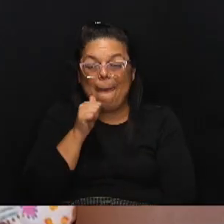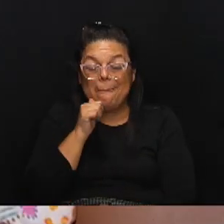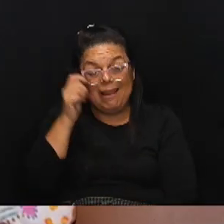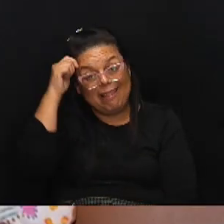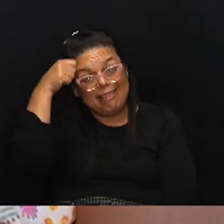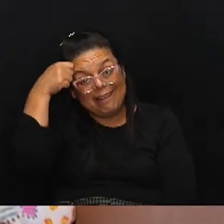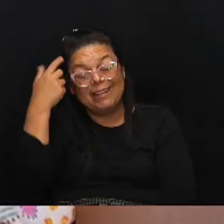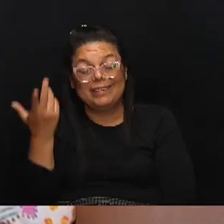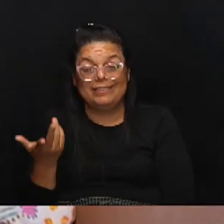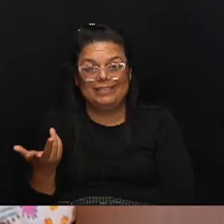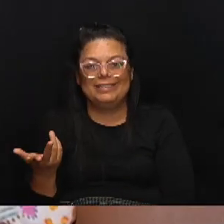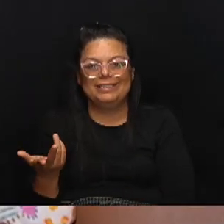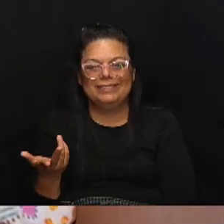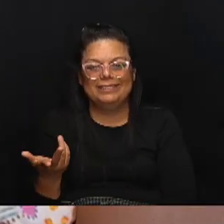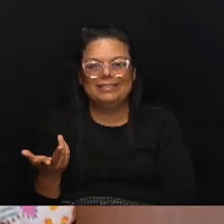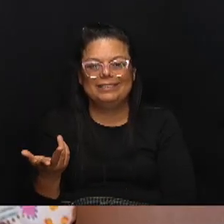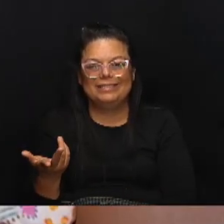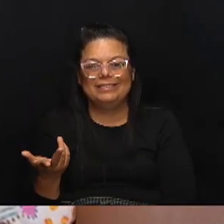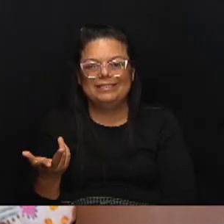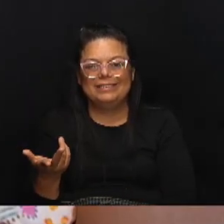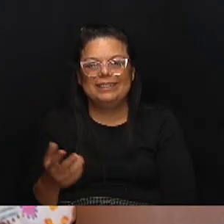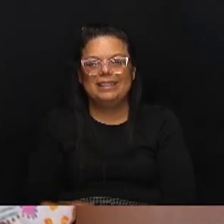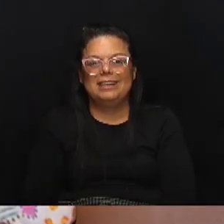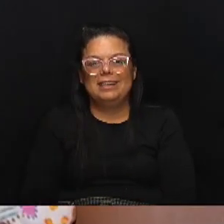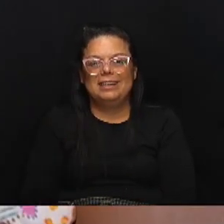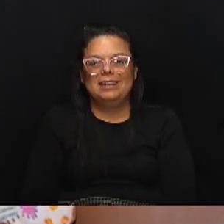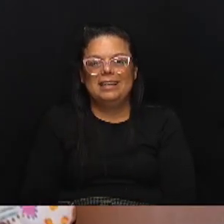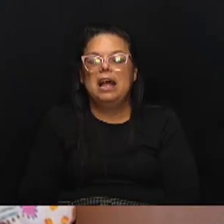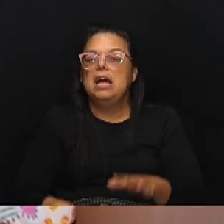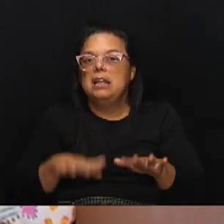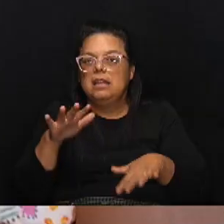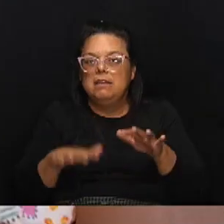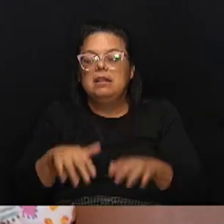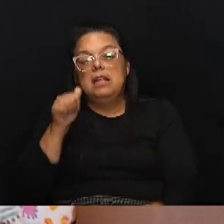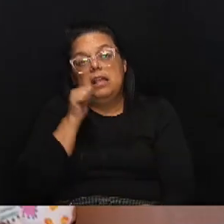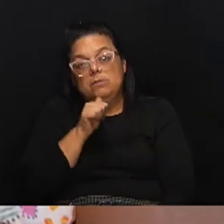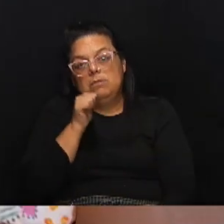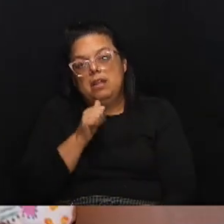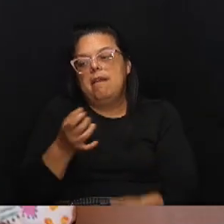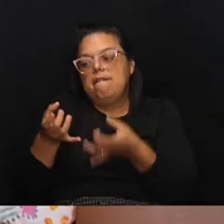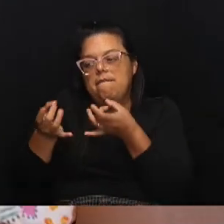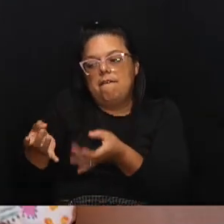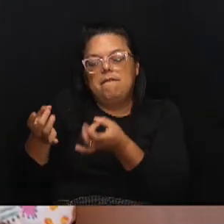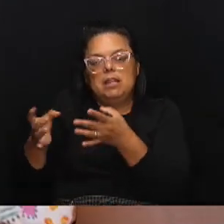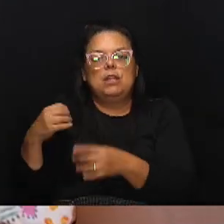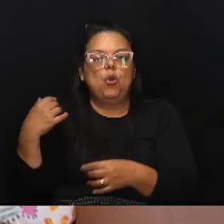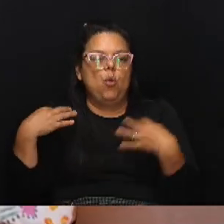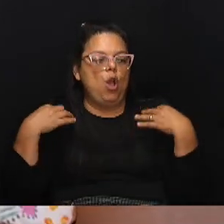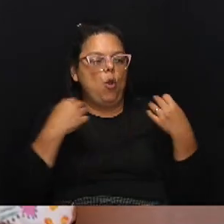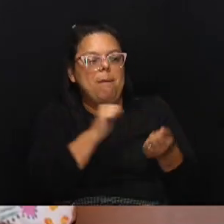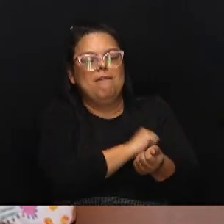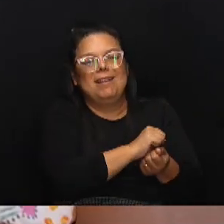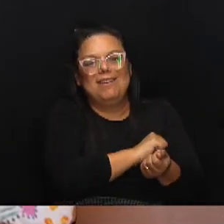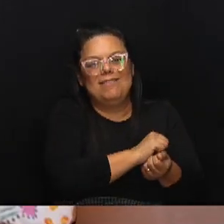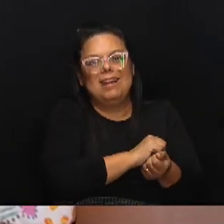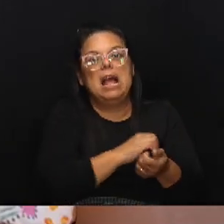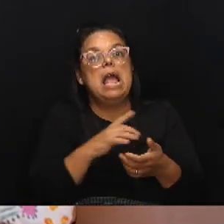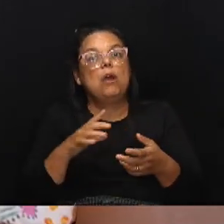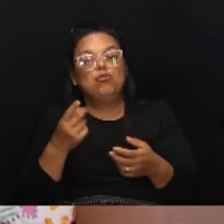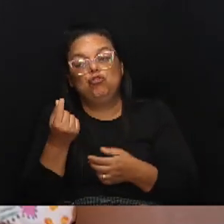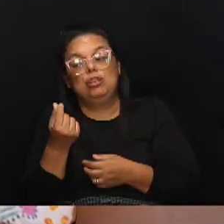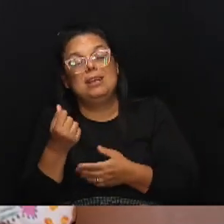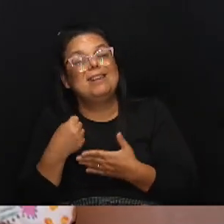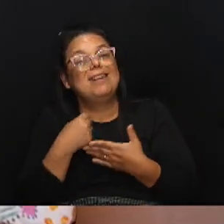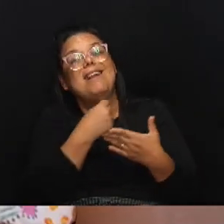uma mudança das mulheres de ganho. Muitas vezes elas vão vender ou vão lavar roupa e o dinheiro vai para o seu senhor. Mas